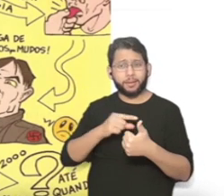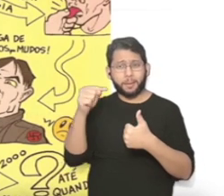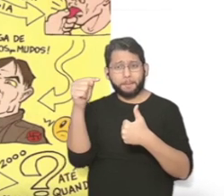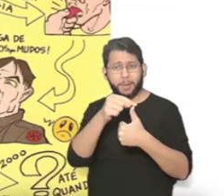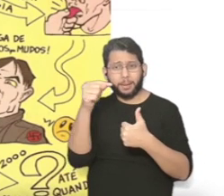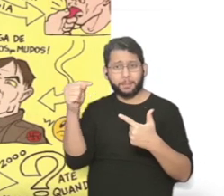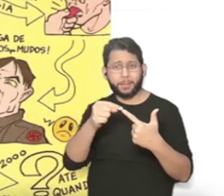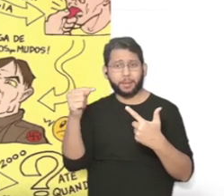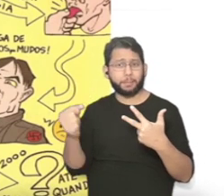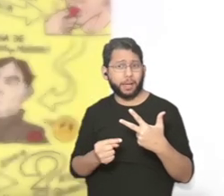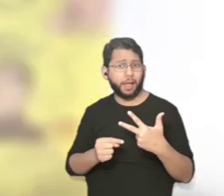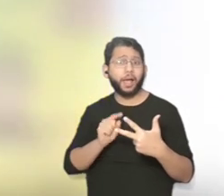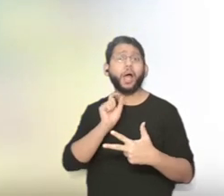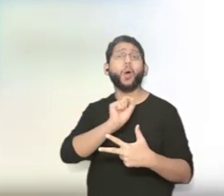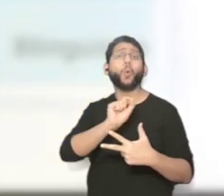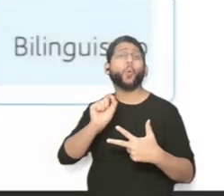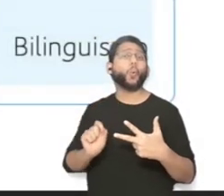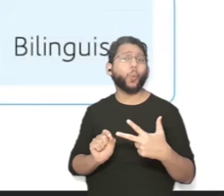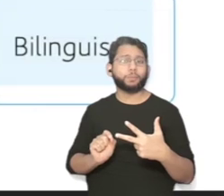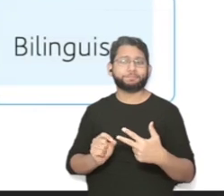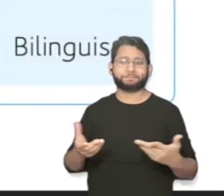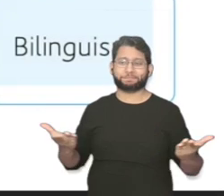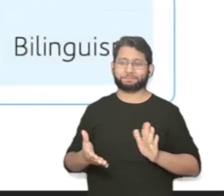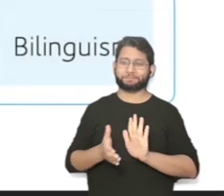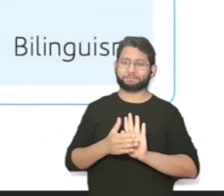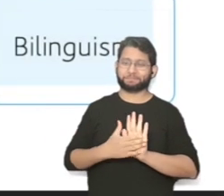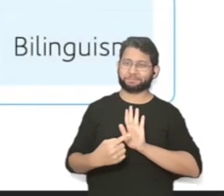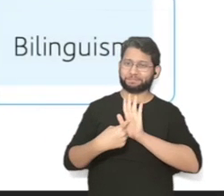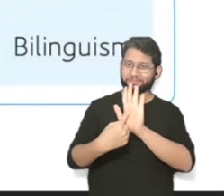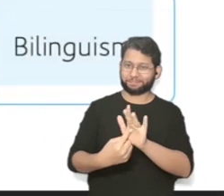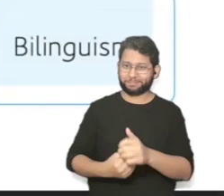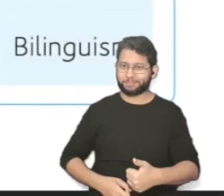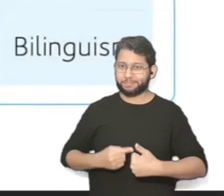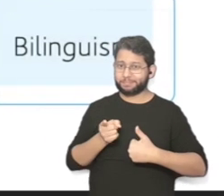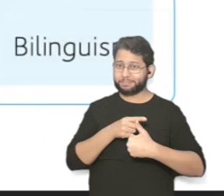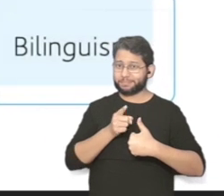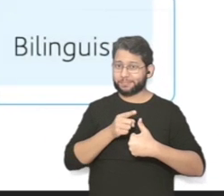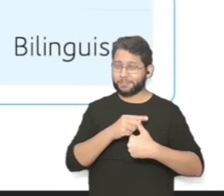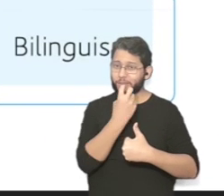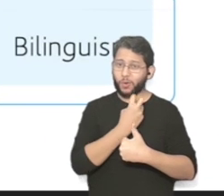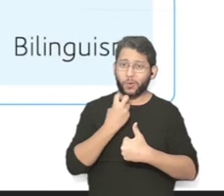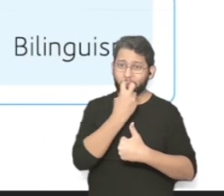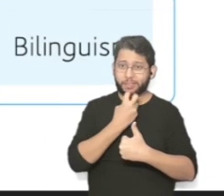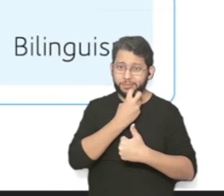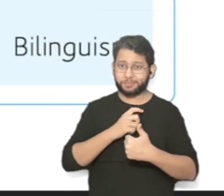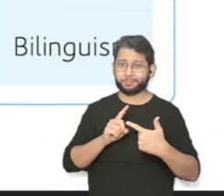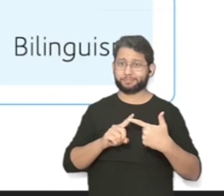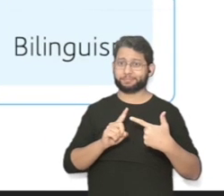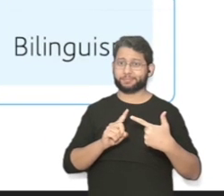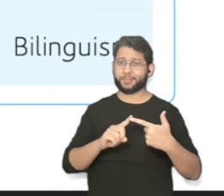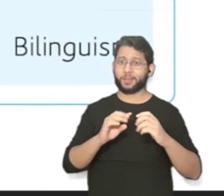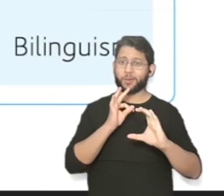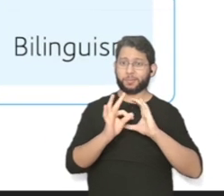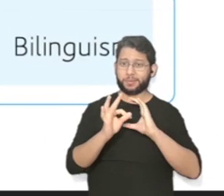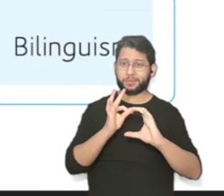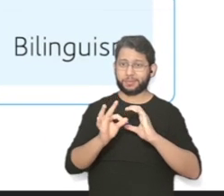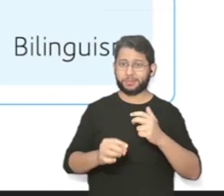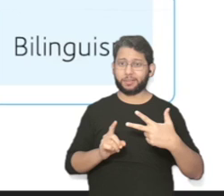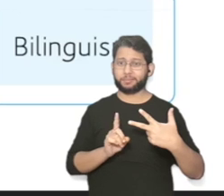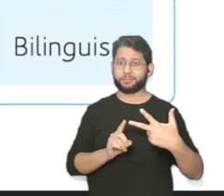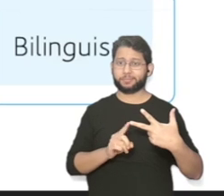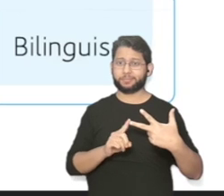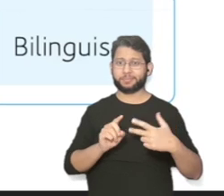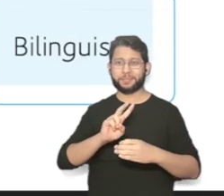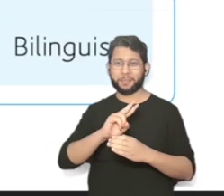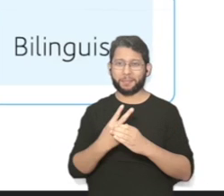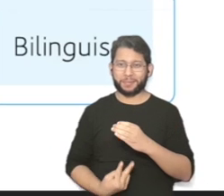dessas três principais abordagens. Como vocês viram, então, a gente tem três principais abordagens: o oralismo, a comunicação total e o